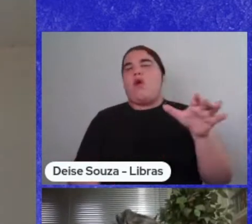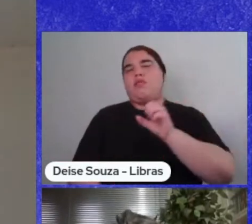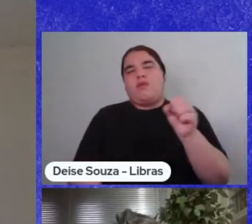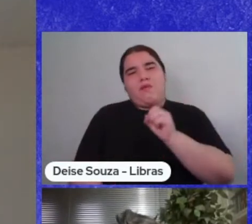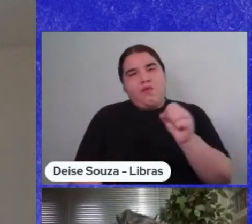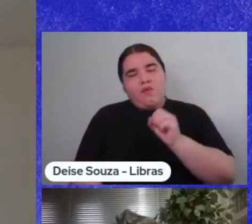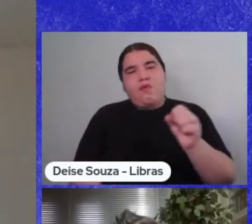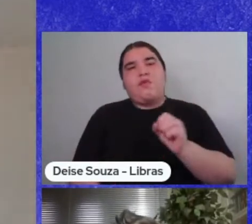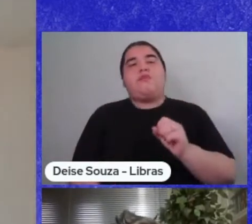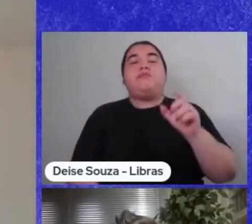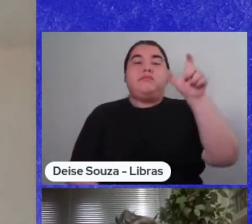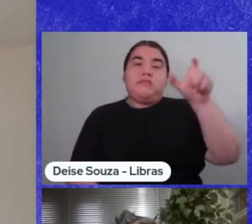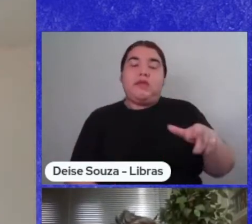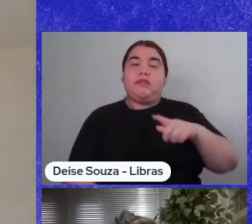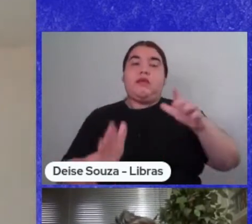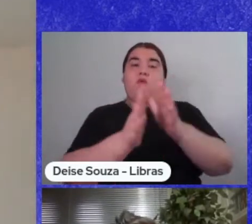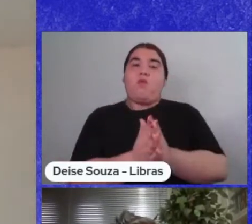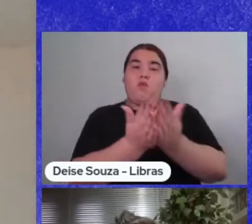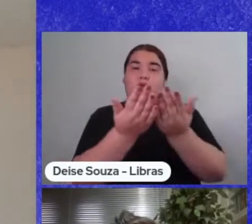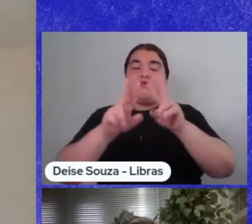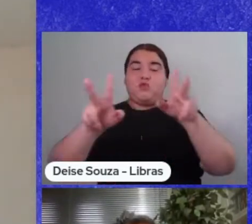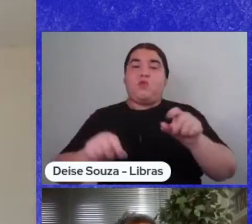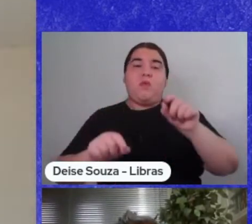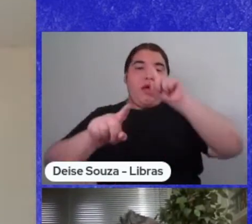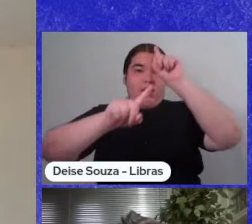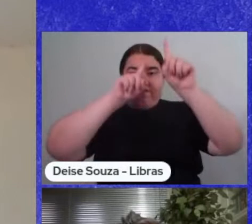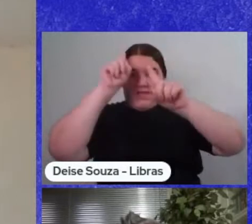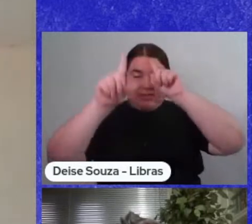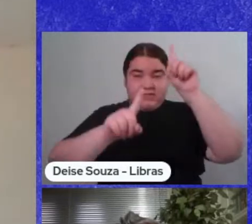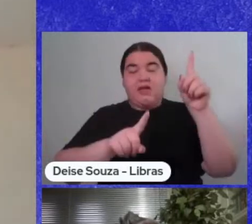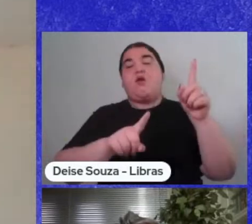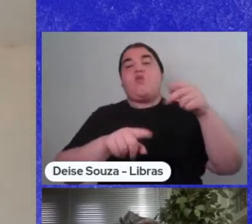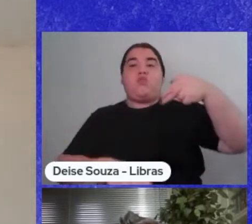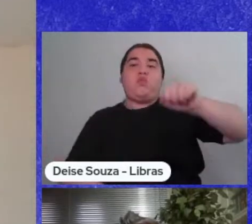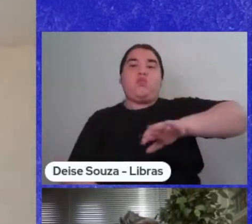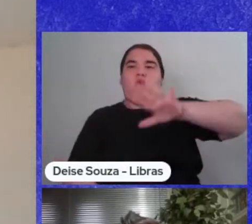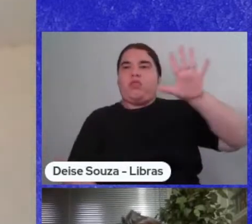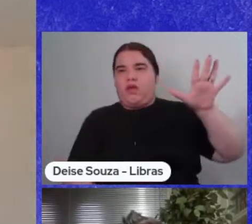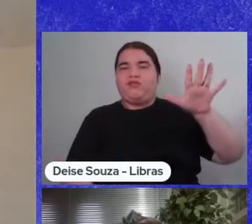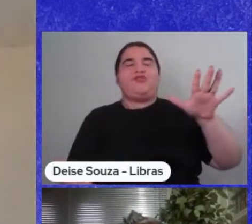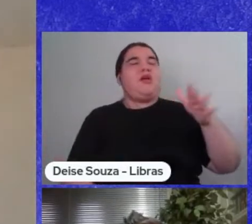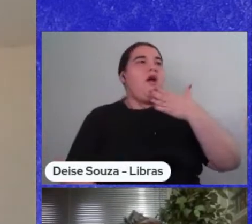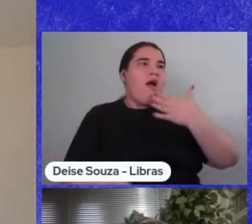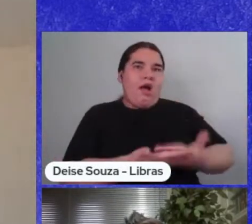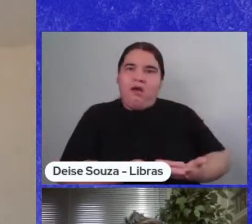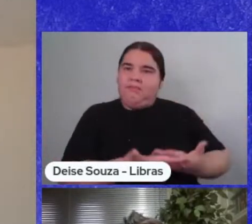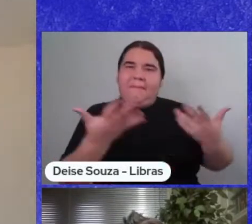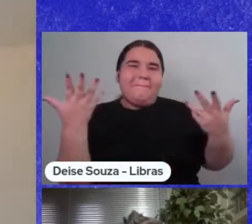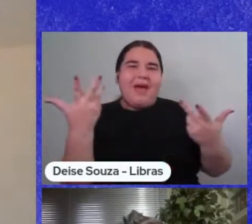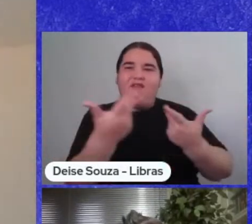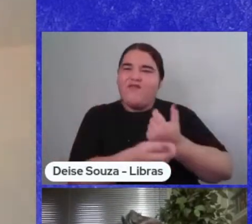E ele tem um livro chamado A Invenção do Nordeste, que eu acho muito incrível, muito maravilhoso isso, como ele